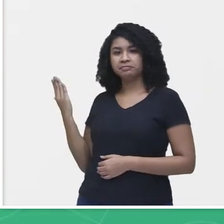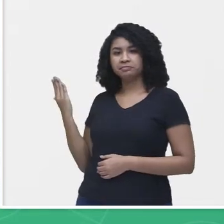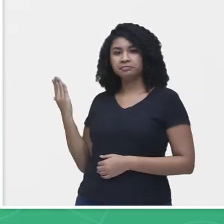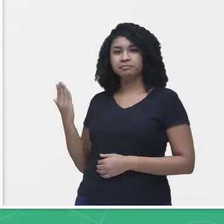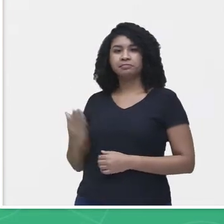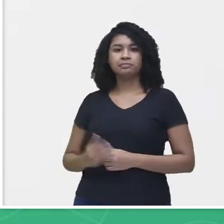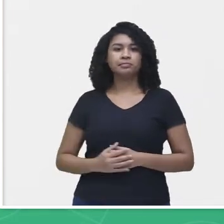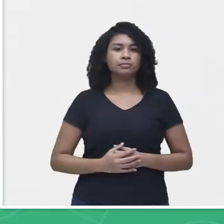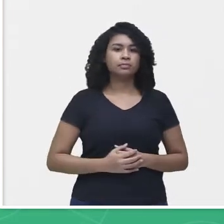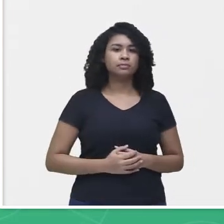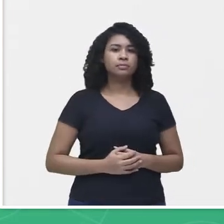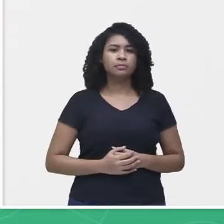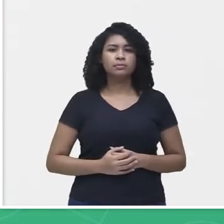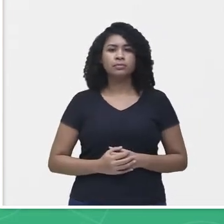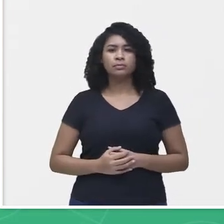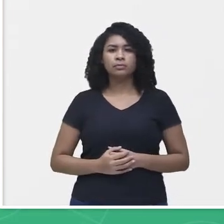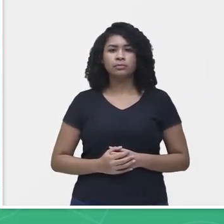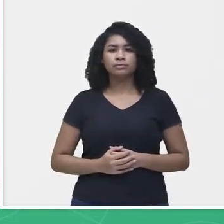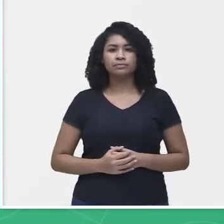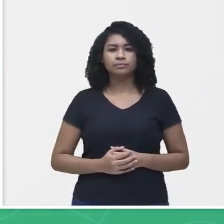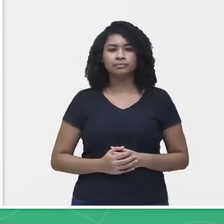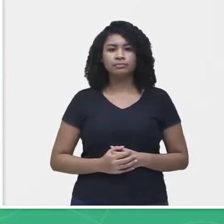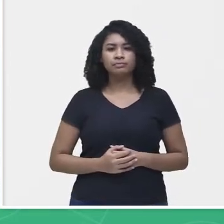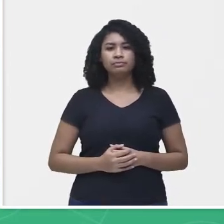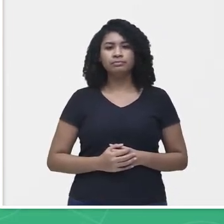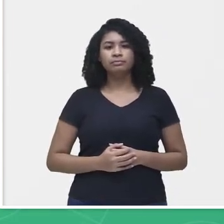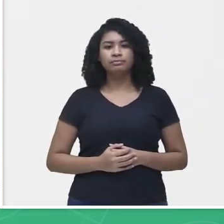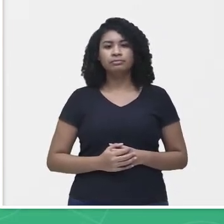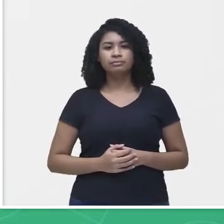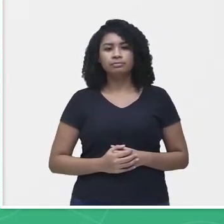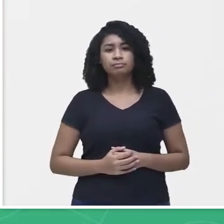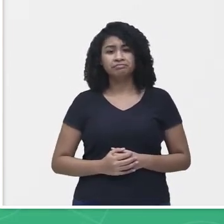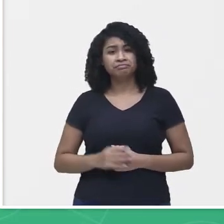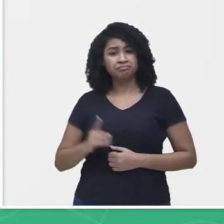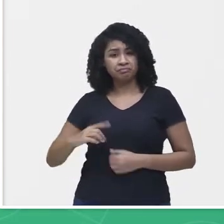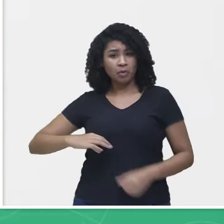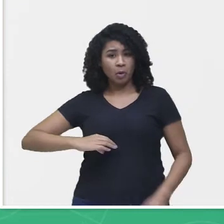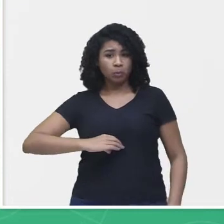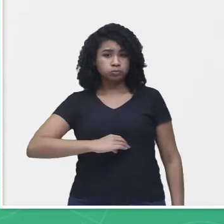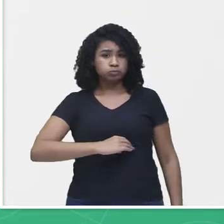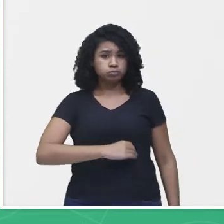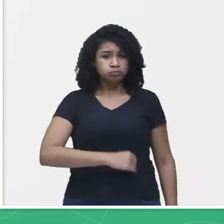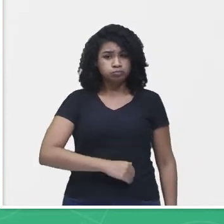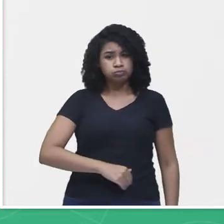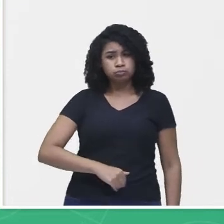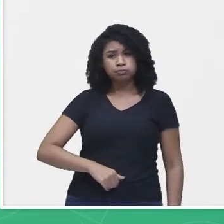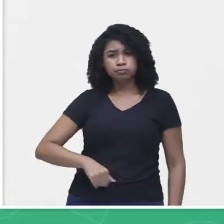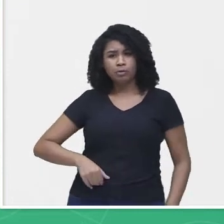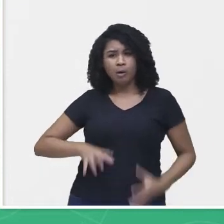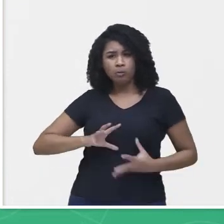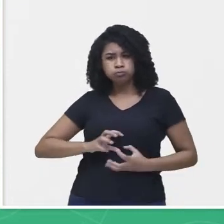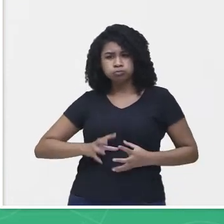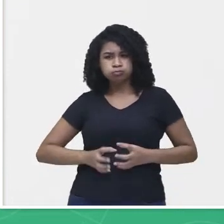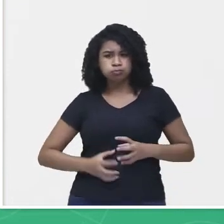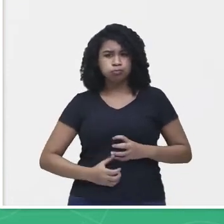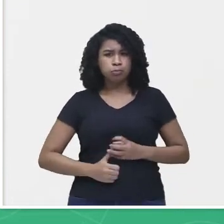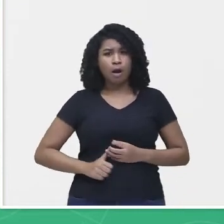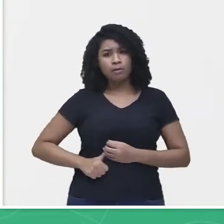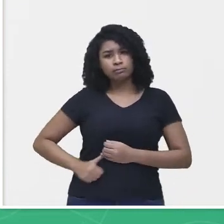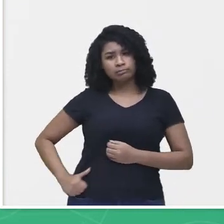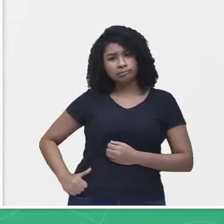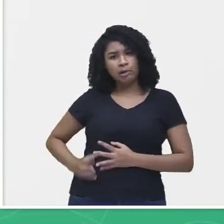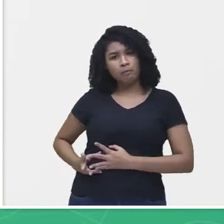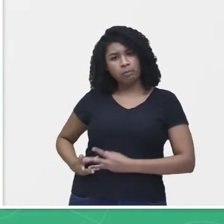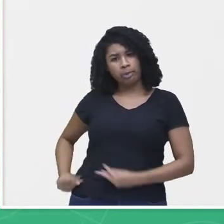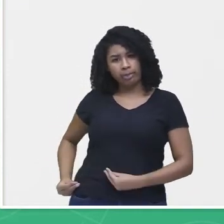descendente. Porque aqui eu tenho a formação do quê, gente? Das fezes, né? Então, a formação das fezes e a